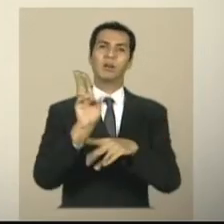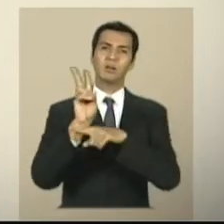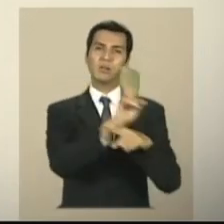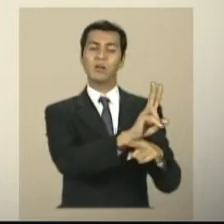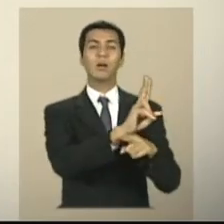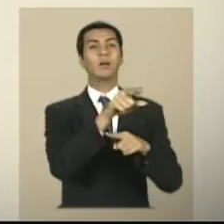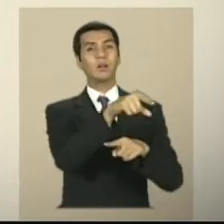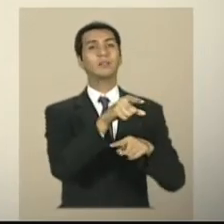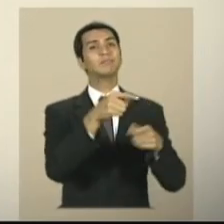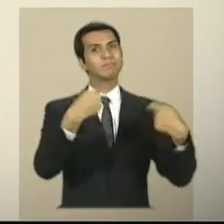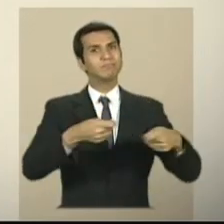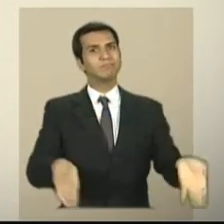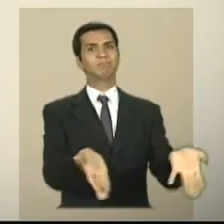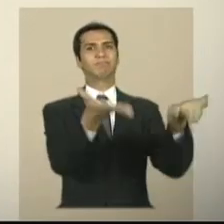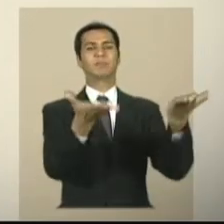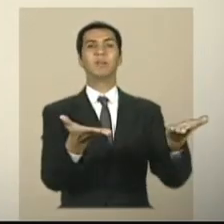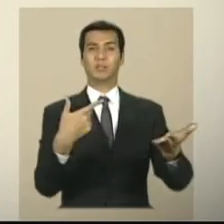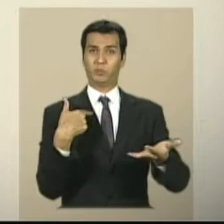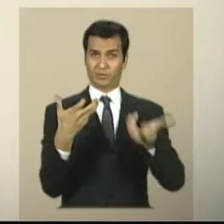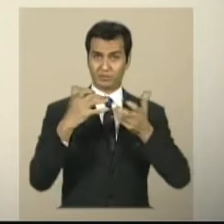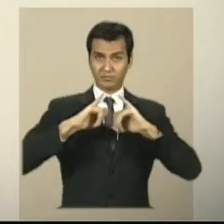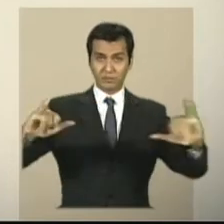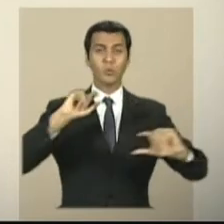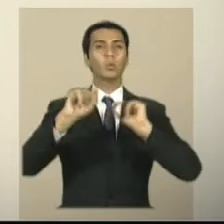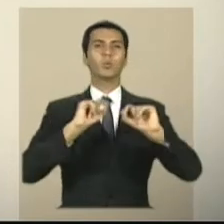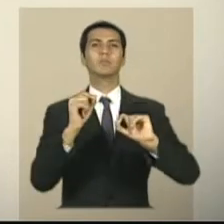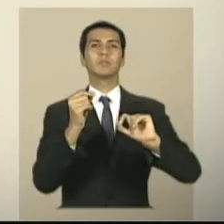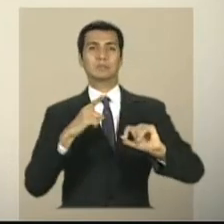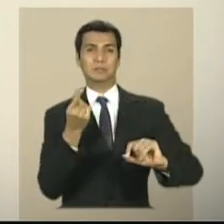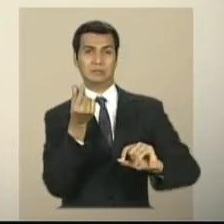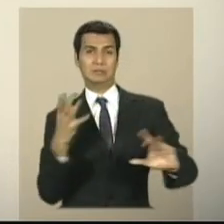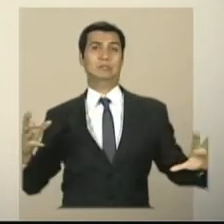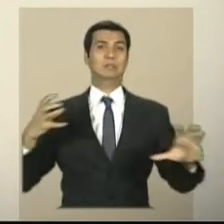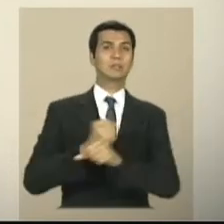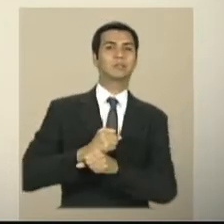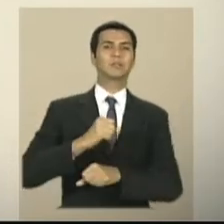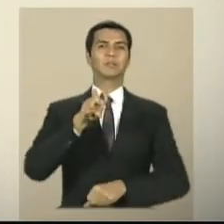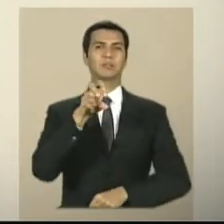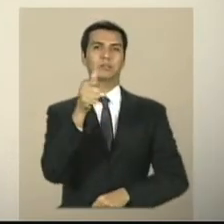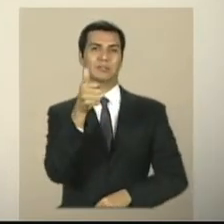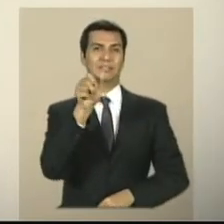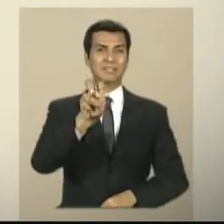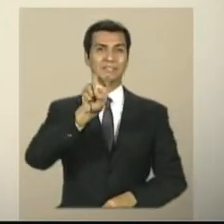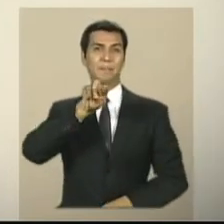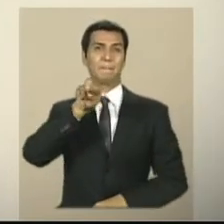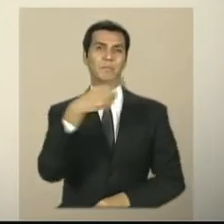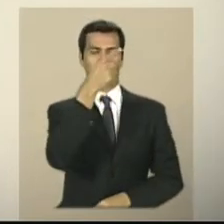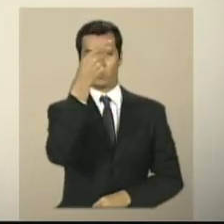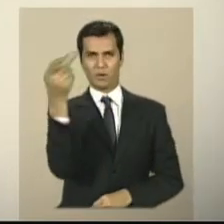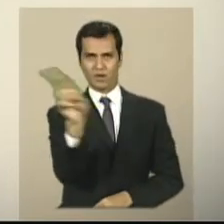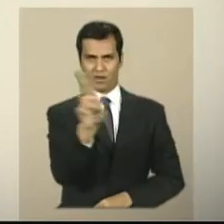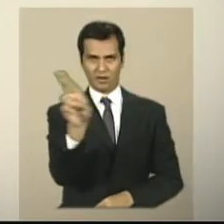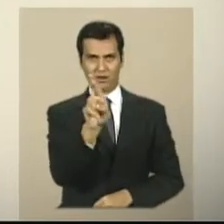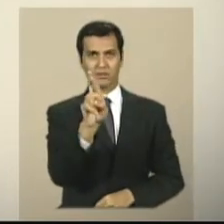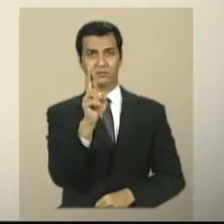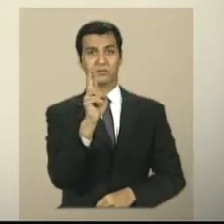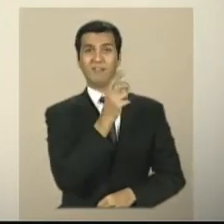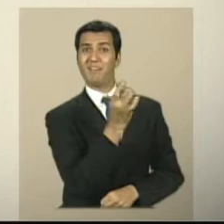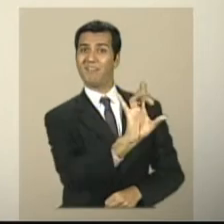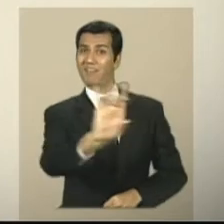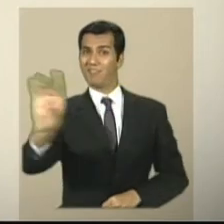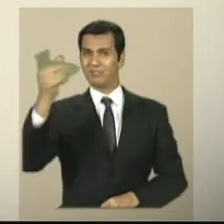queria te dizer qual é o tamanho do empurrãozinho o tamanho é de 15 mil reais por pessoa pessoa pode chegar no banco